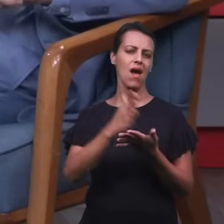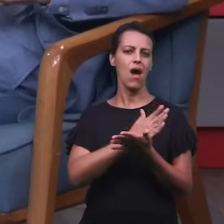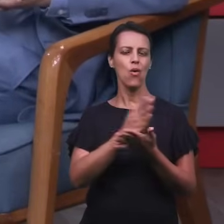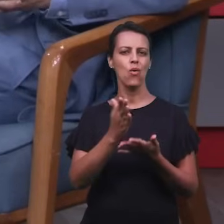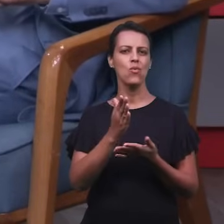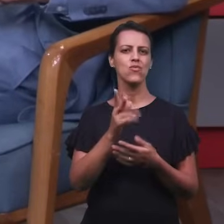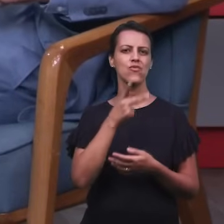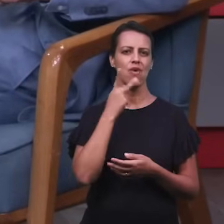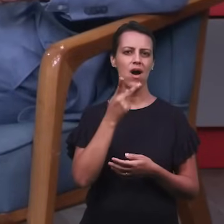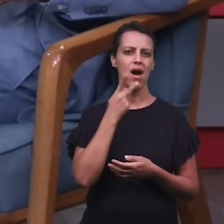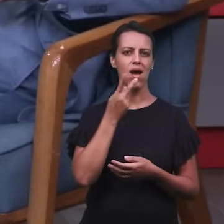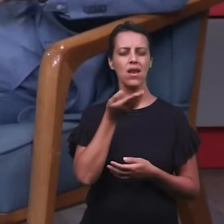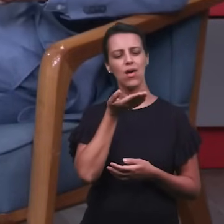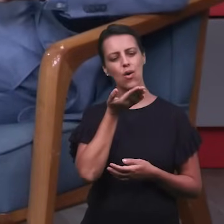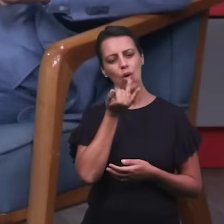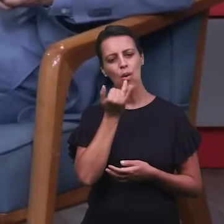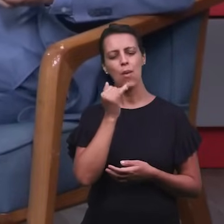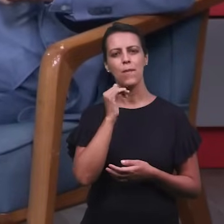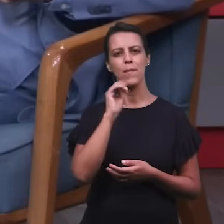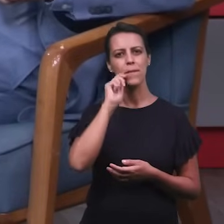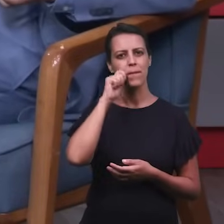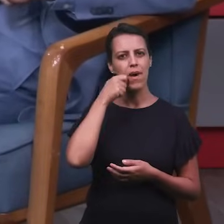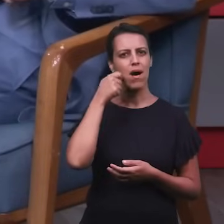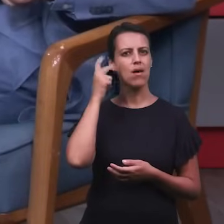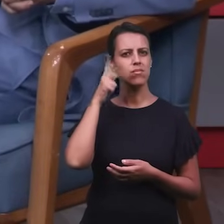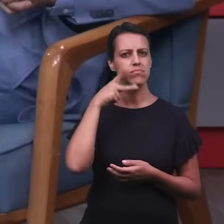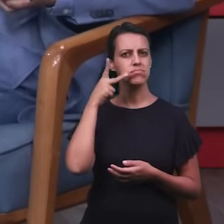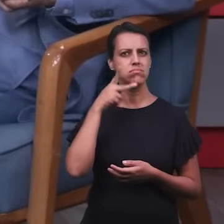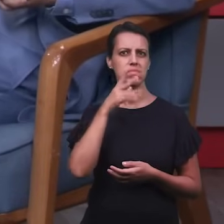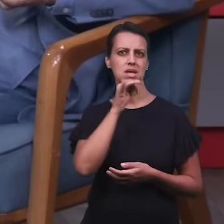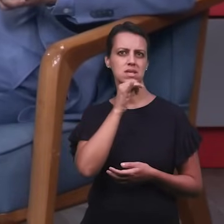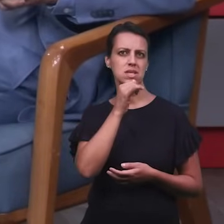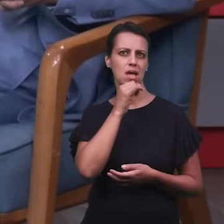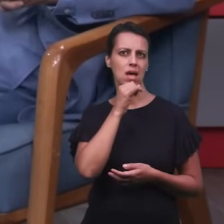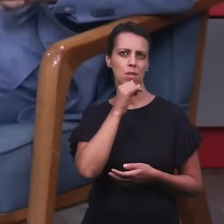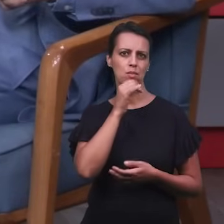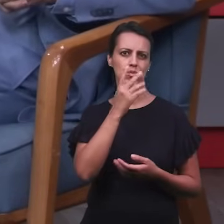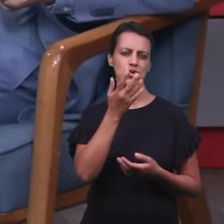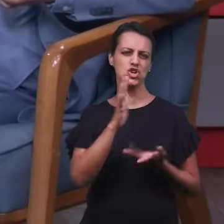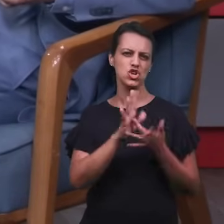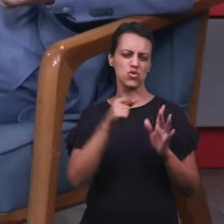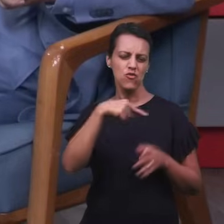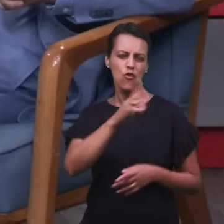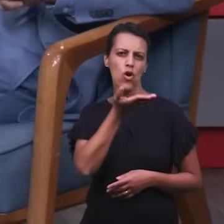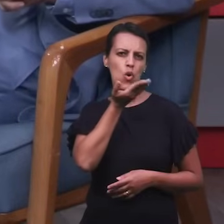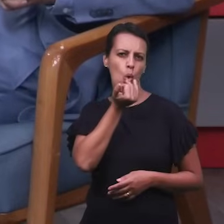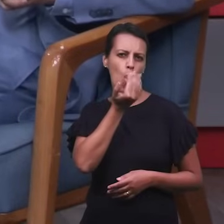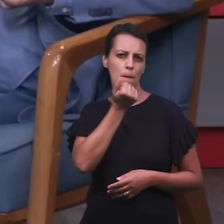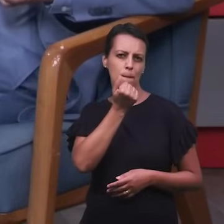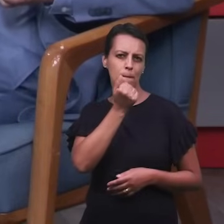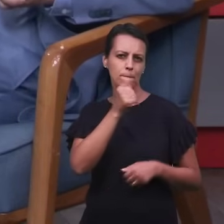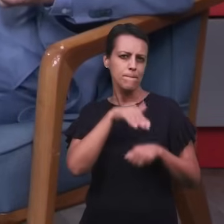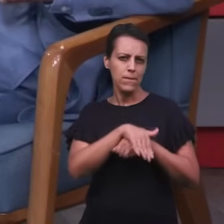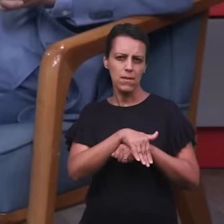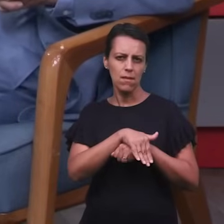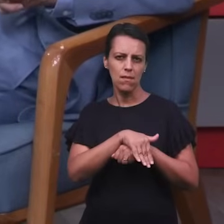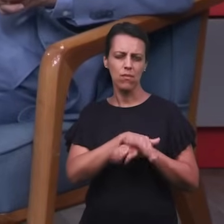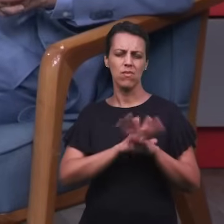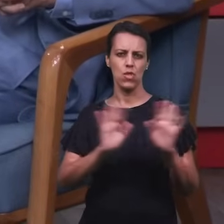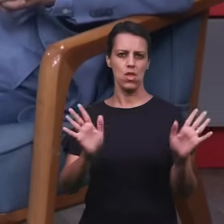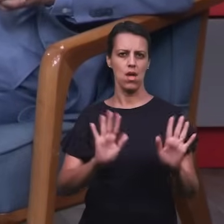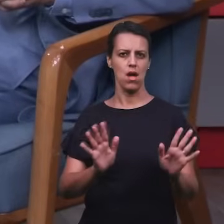ceia, mas Jesus não foi lá para comer a ceia, participar de uma ceia com os seus apóstolos,